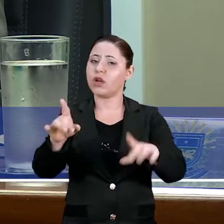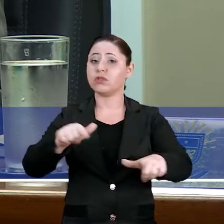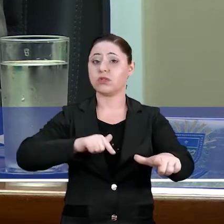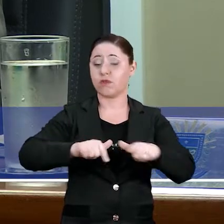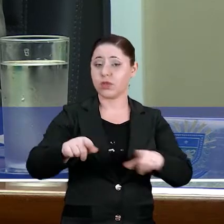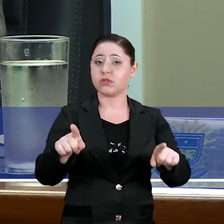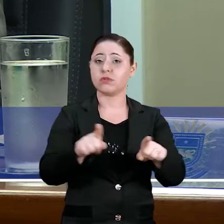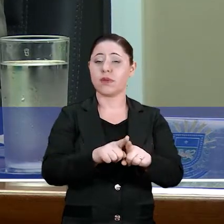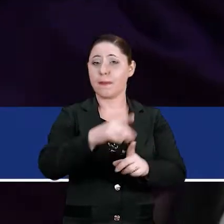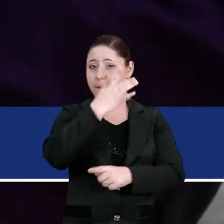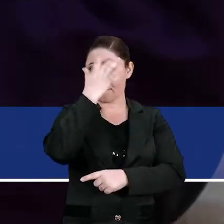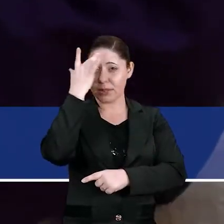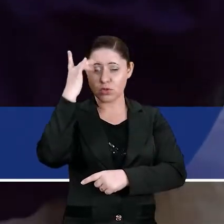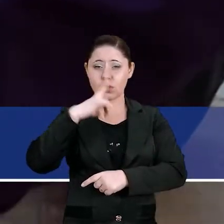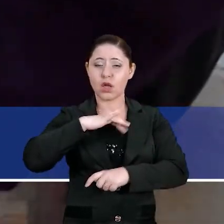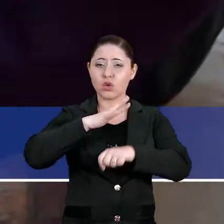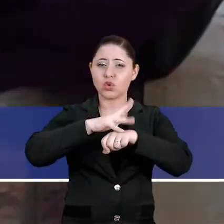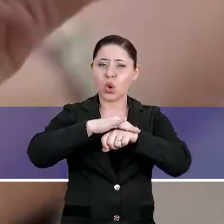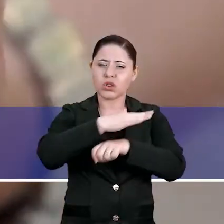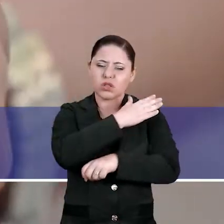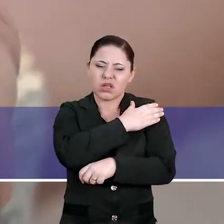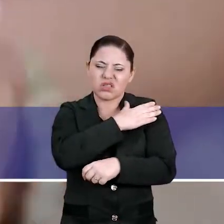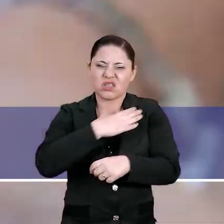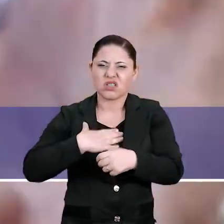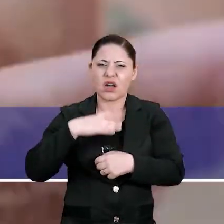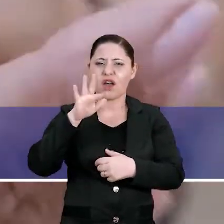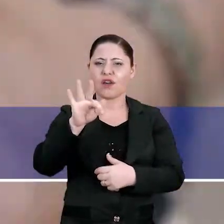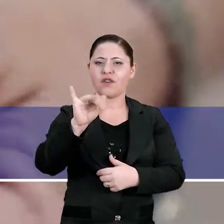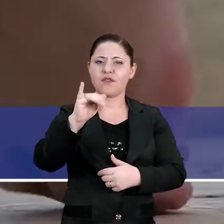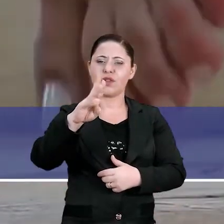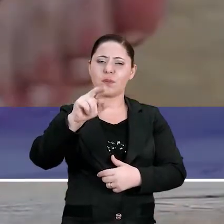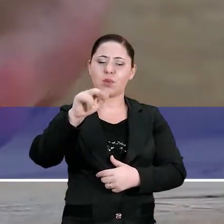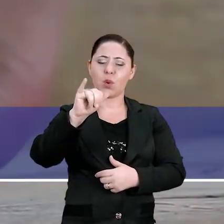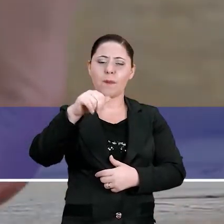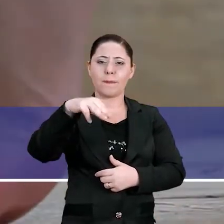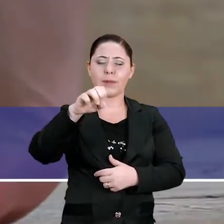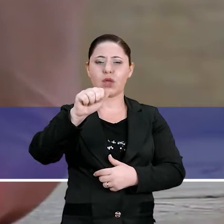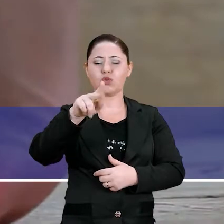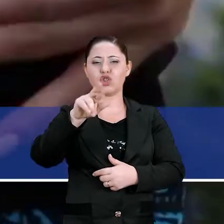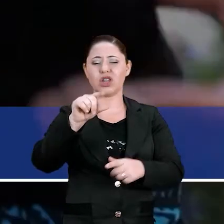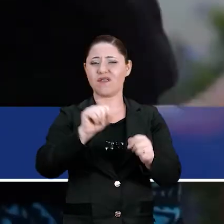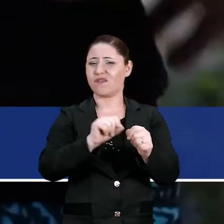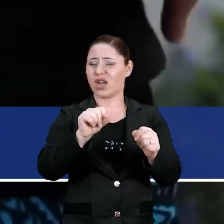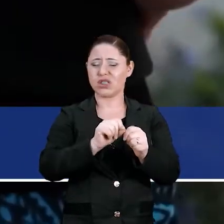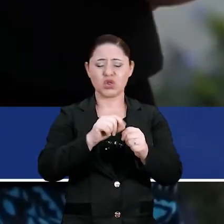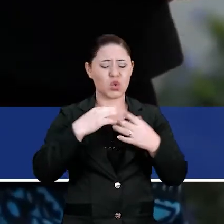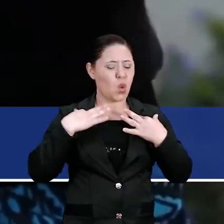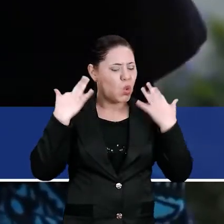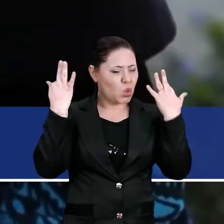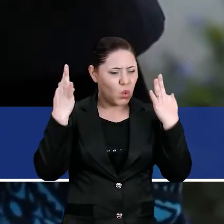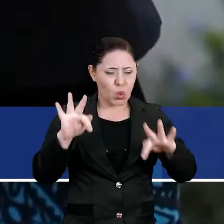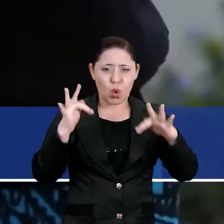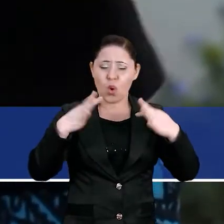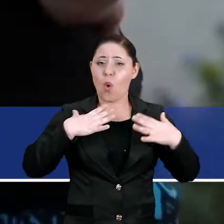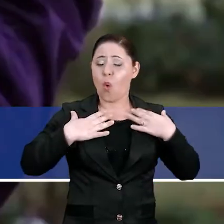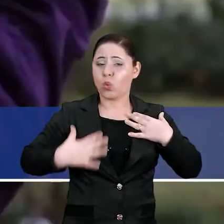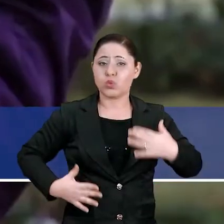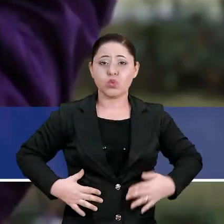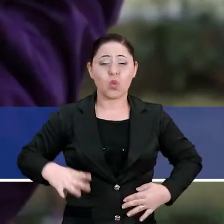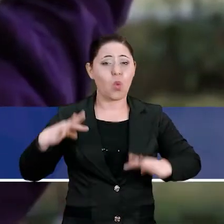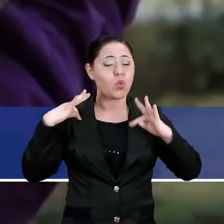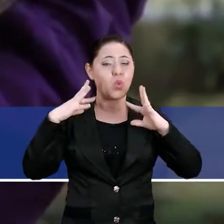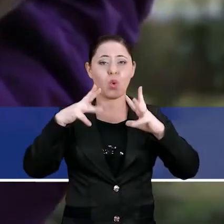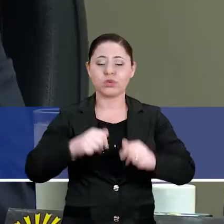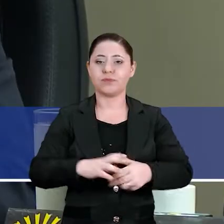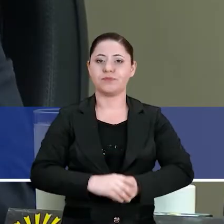e de serviços as pessoas que têm fibromialgia, uma síndrome que provoca dores crônicas em diversas partes